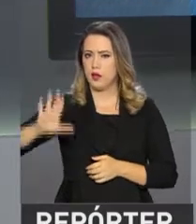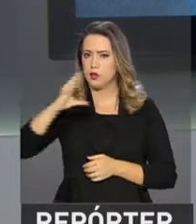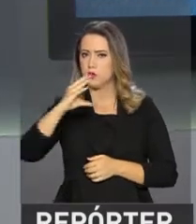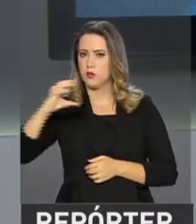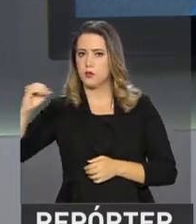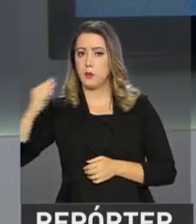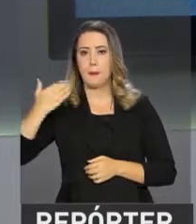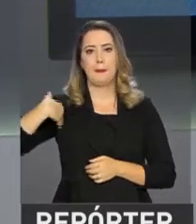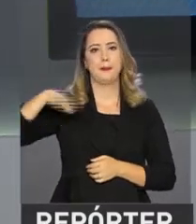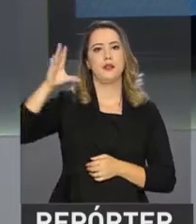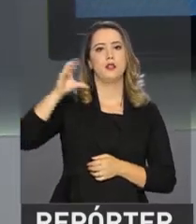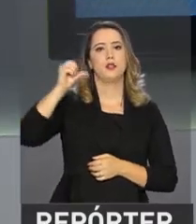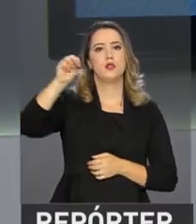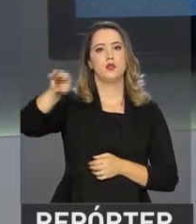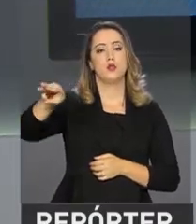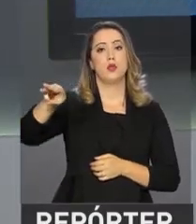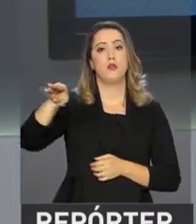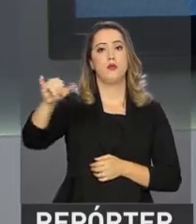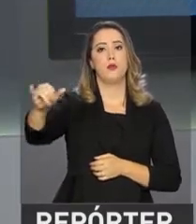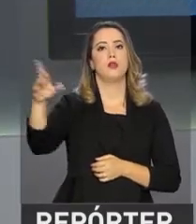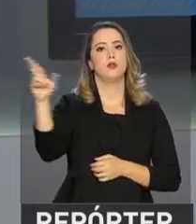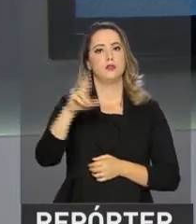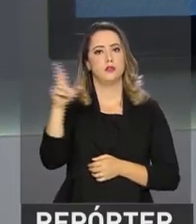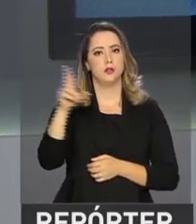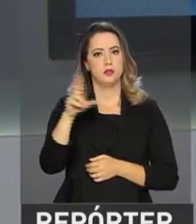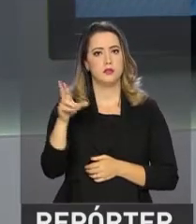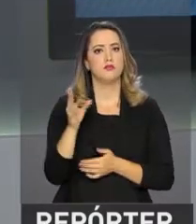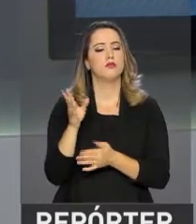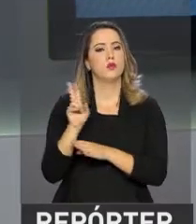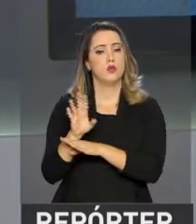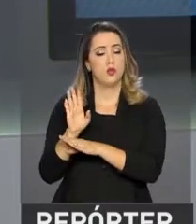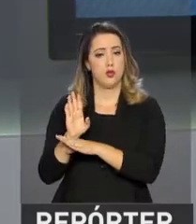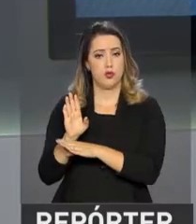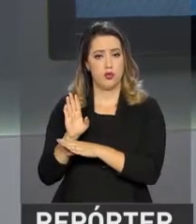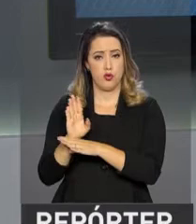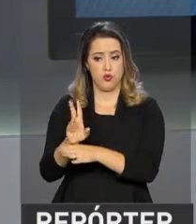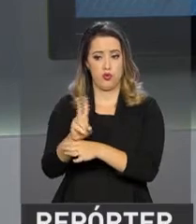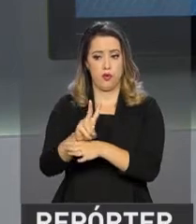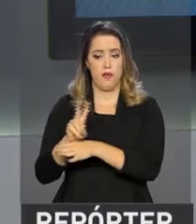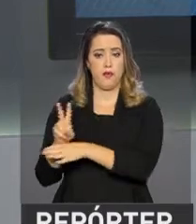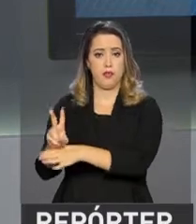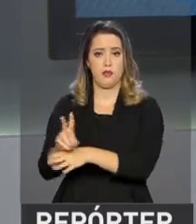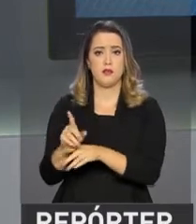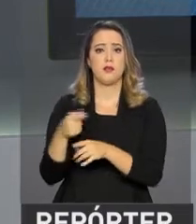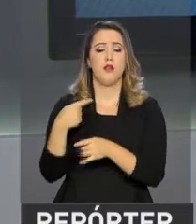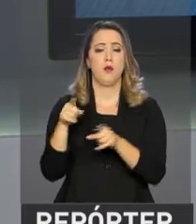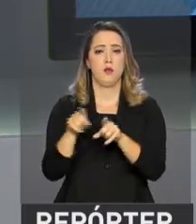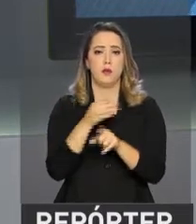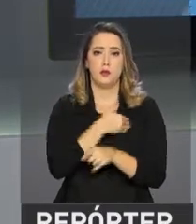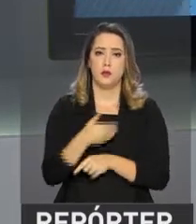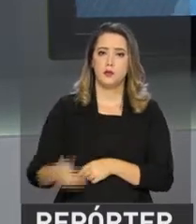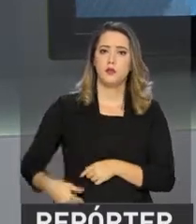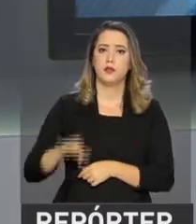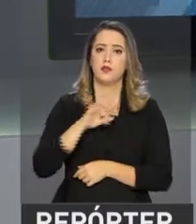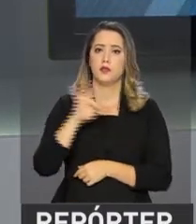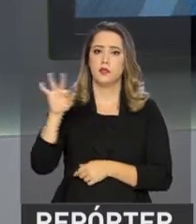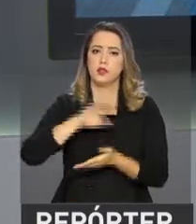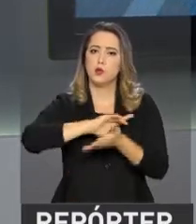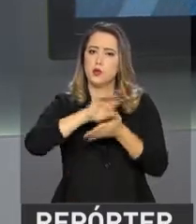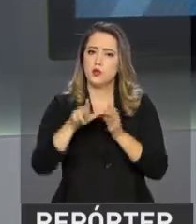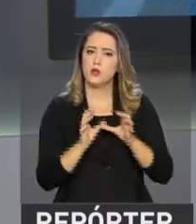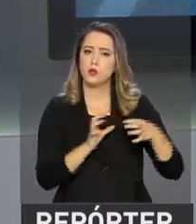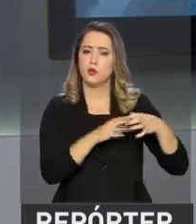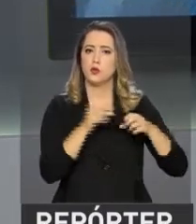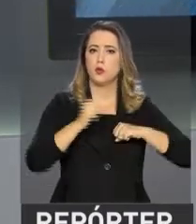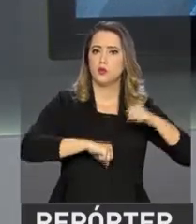e meio de reais em financiamento do governo federal os recursos são para empreendimentos na indústria no comércio os setores